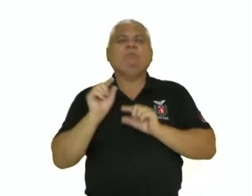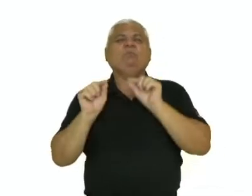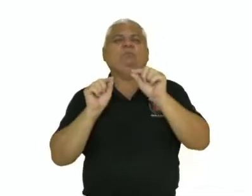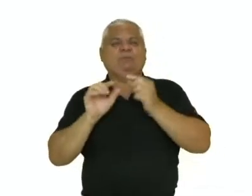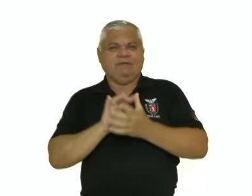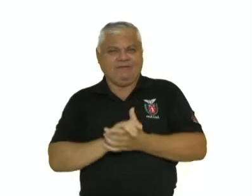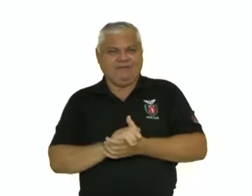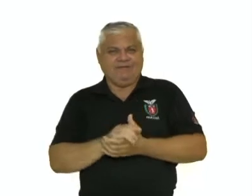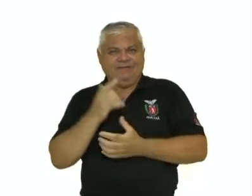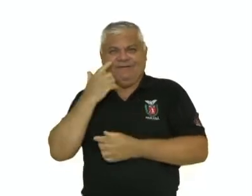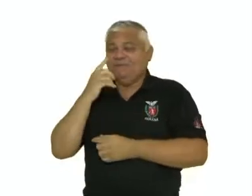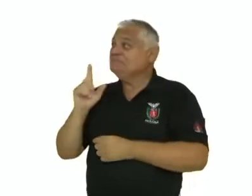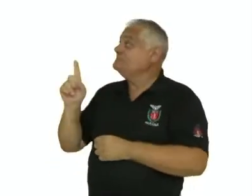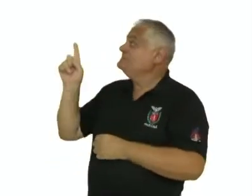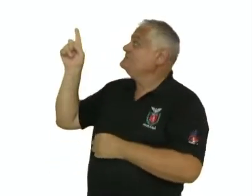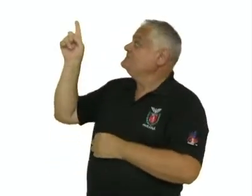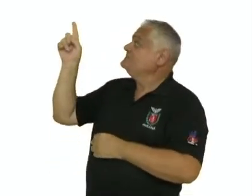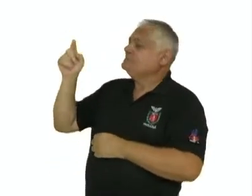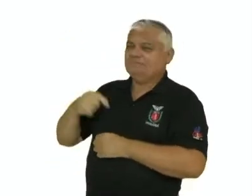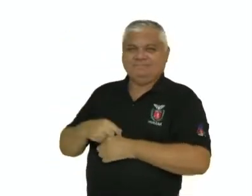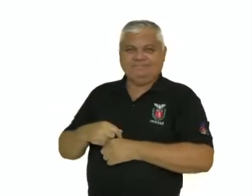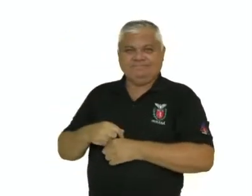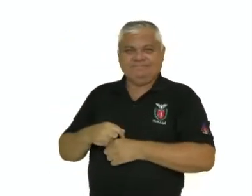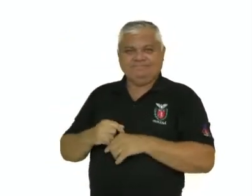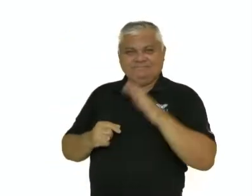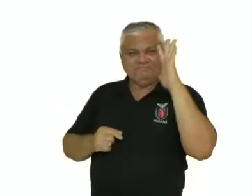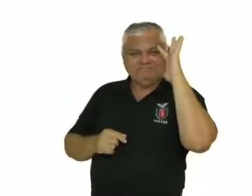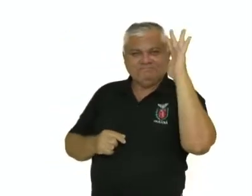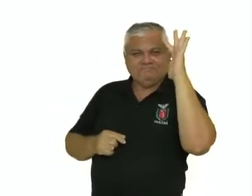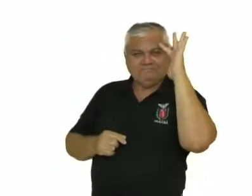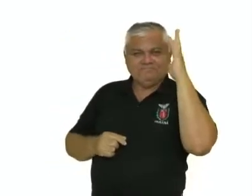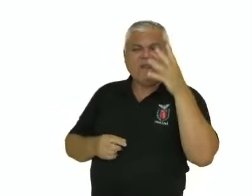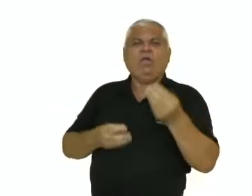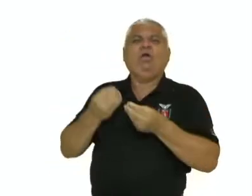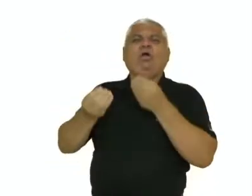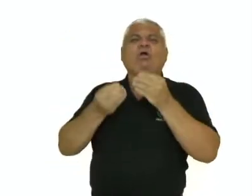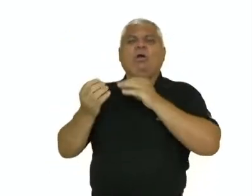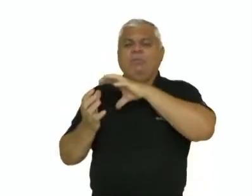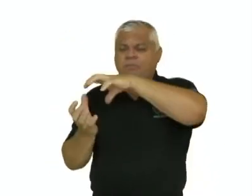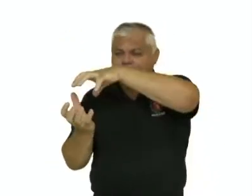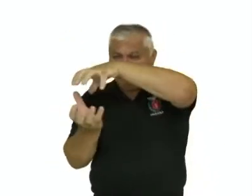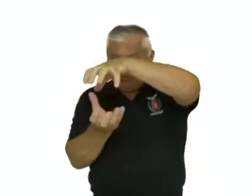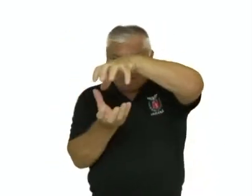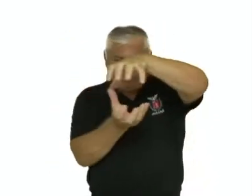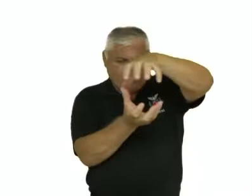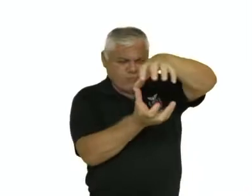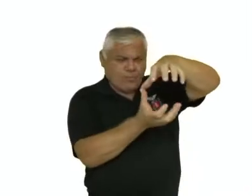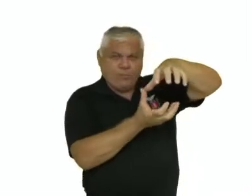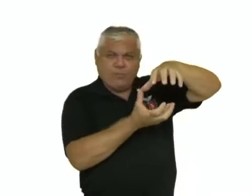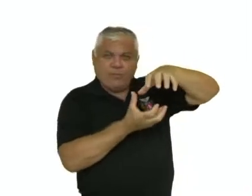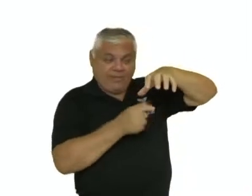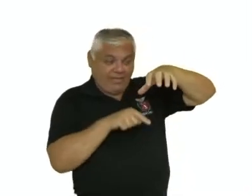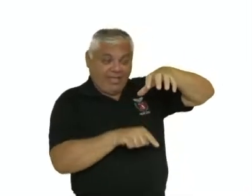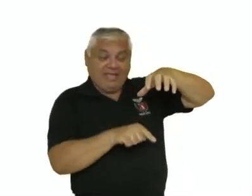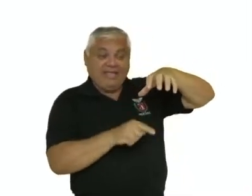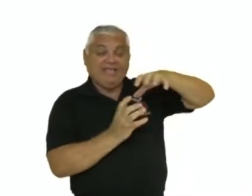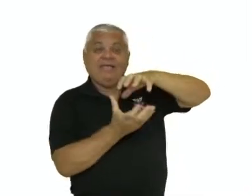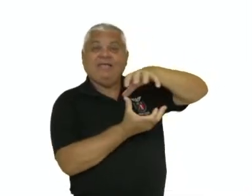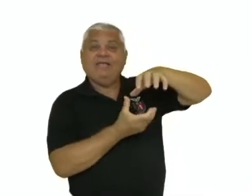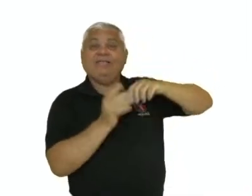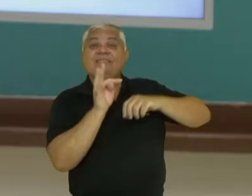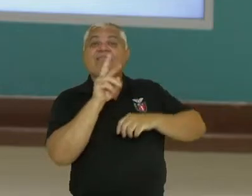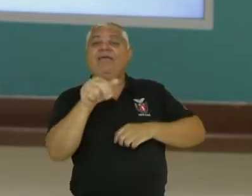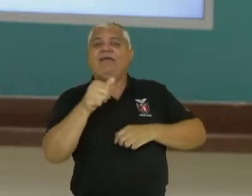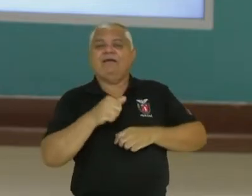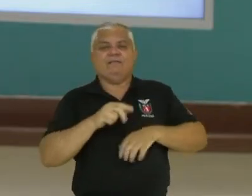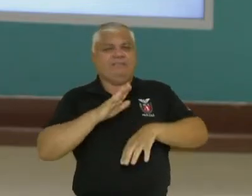imagem. Você já parou para pensar como que os planetas foram originados, incluindo o nosso planeta Terra? Eu vou dar um tempinho